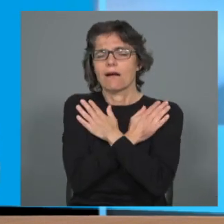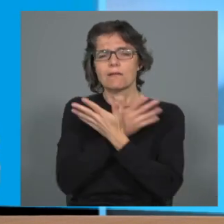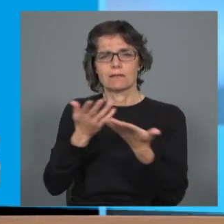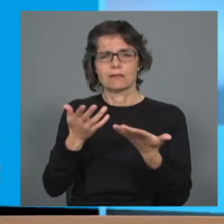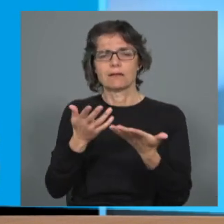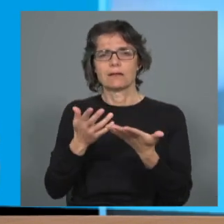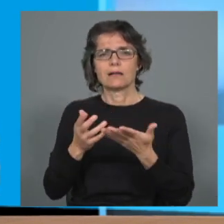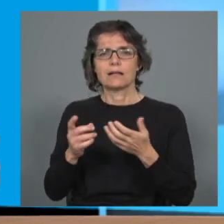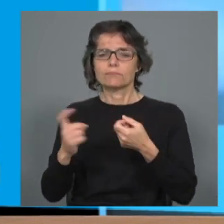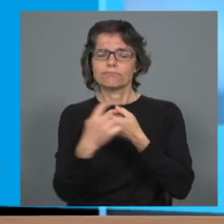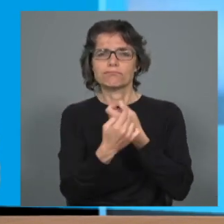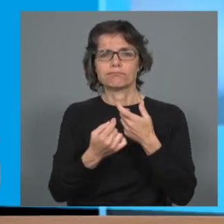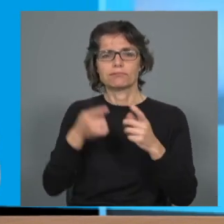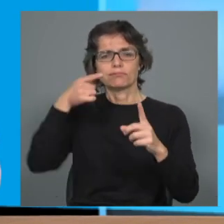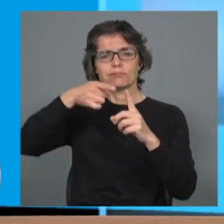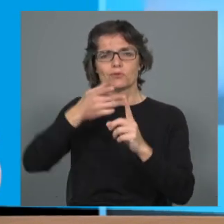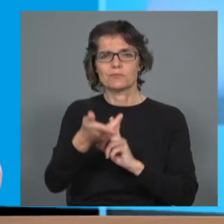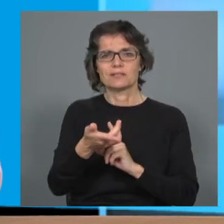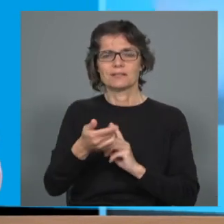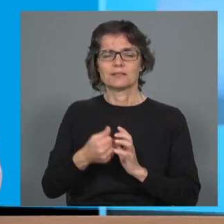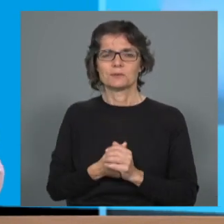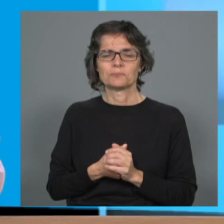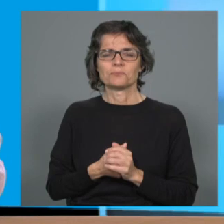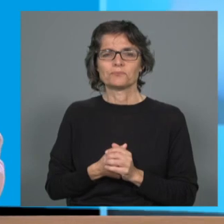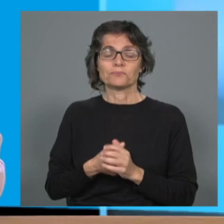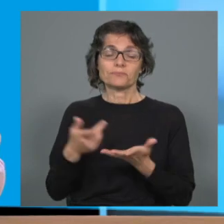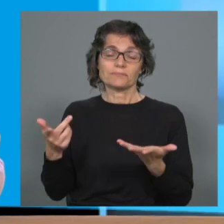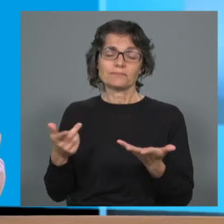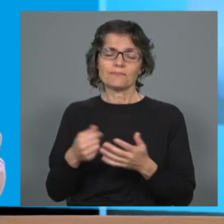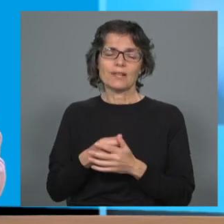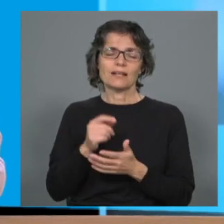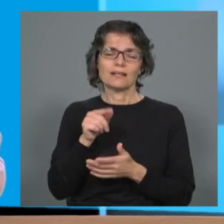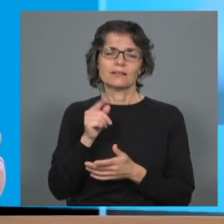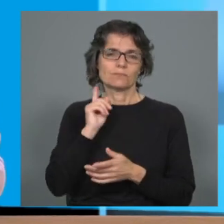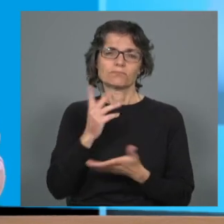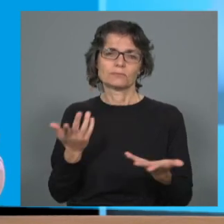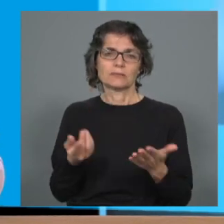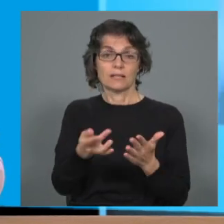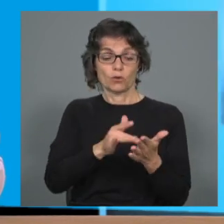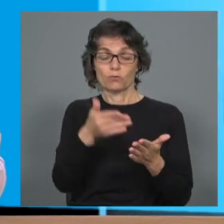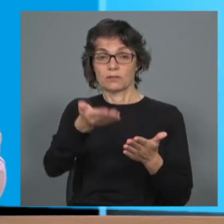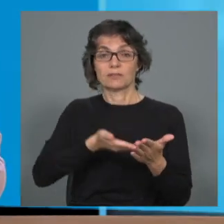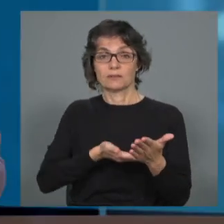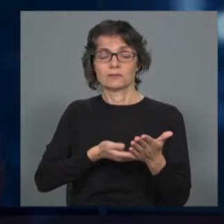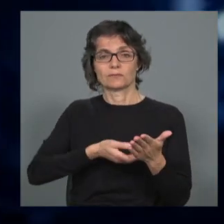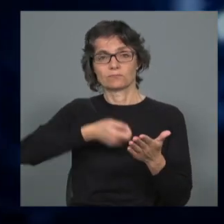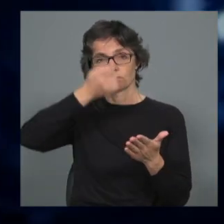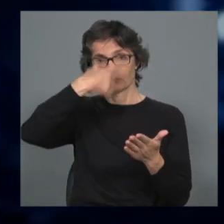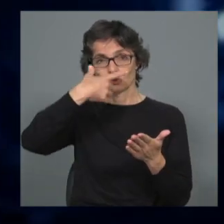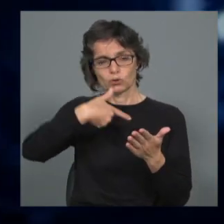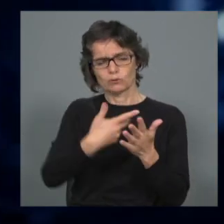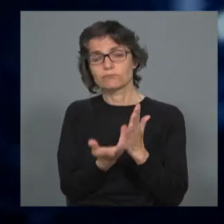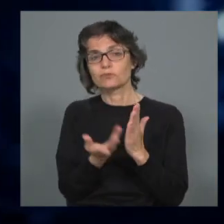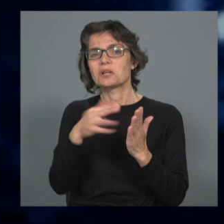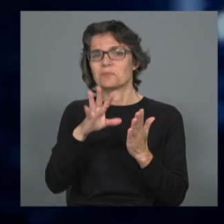Mãe, para a Ajuda de Mãe conseguir ajudar as mães a dar cola aos seus filhos. E esse livro não tem tantas histórias como nós